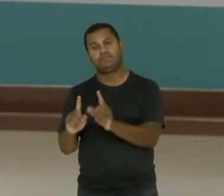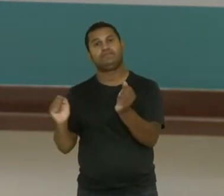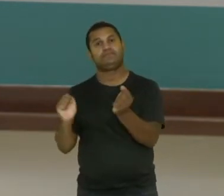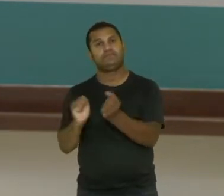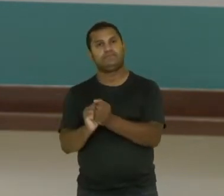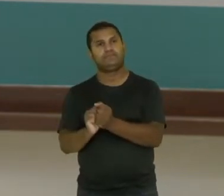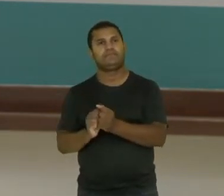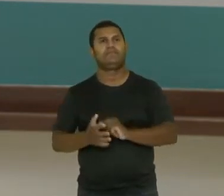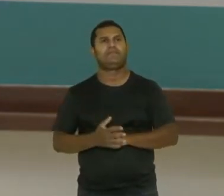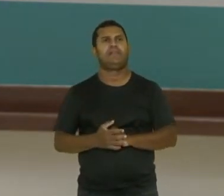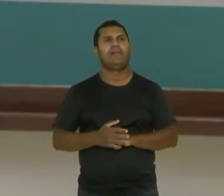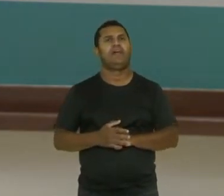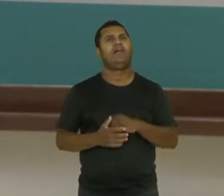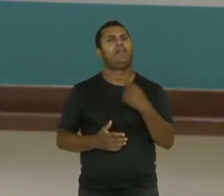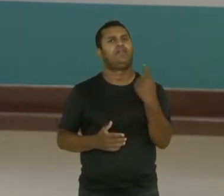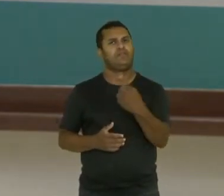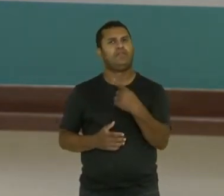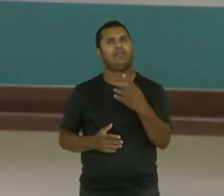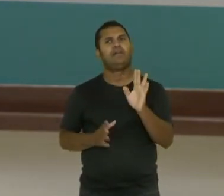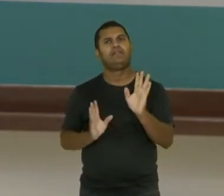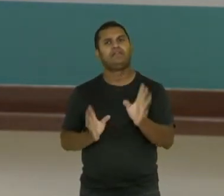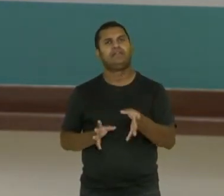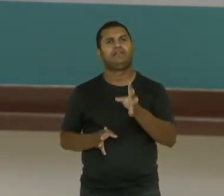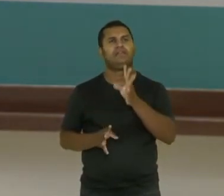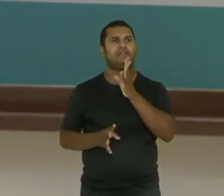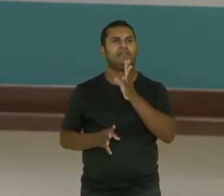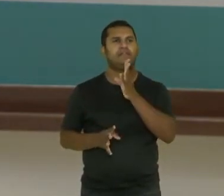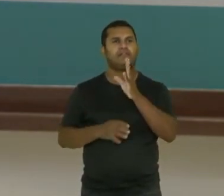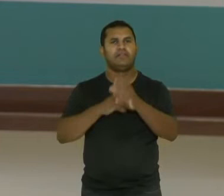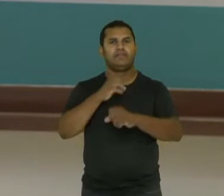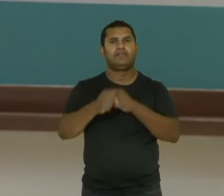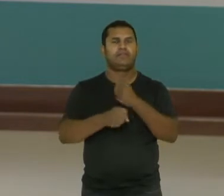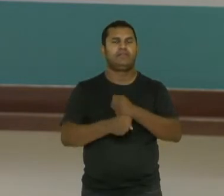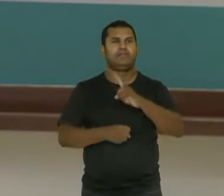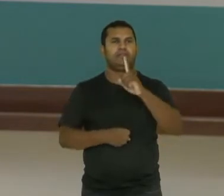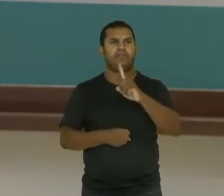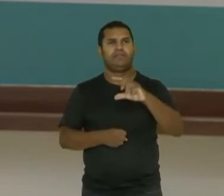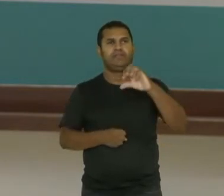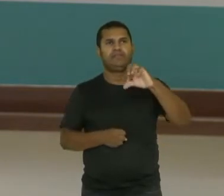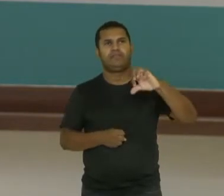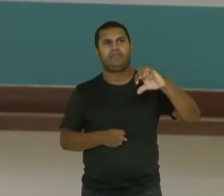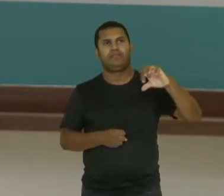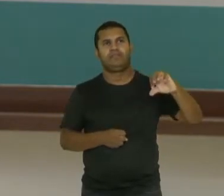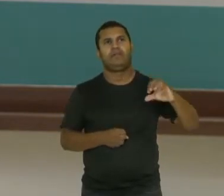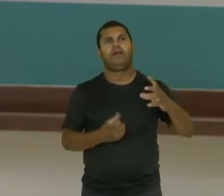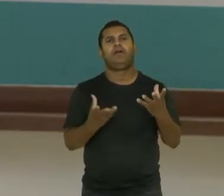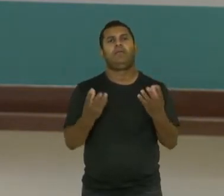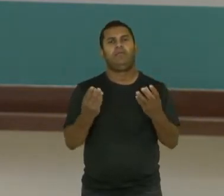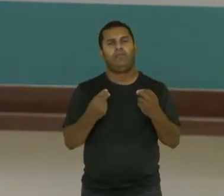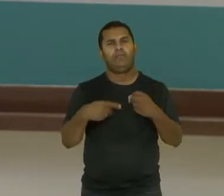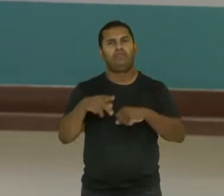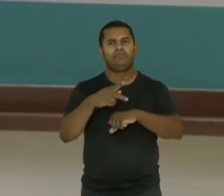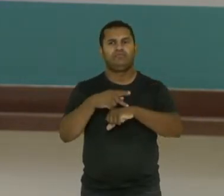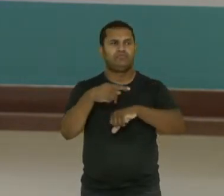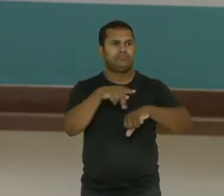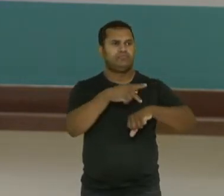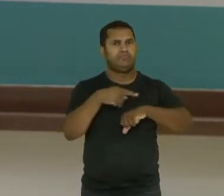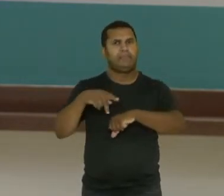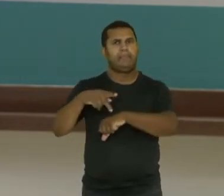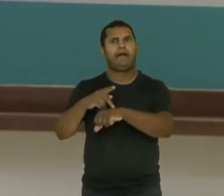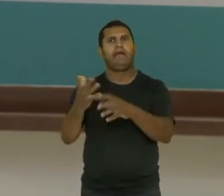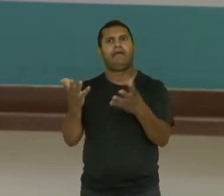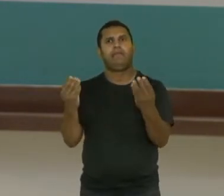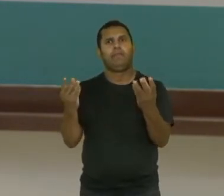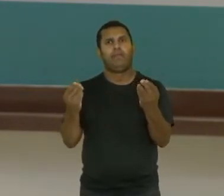de 1999, ficou mundialmente conhecida, então influenciou ali em diversos países, diversas